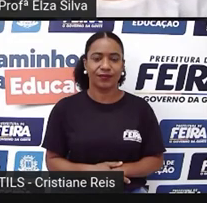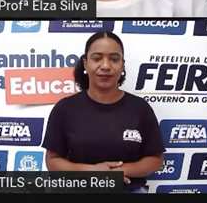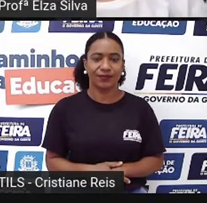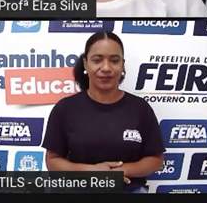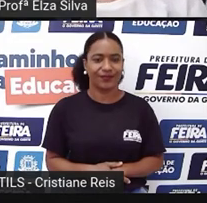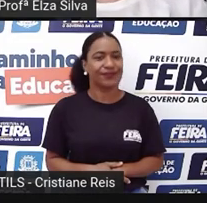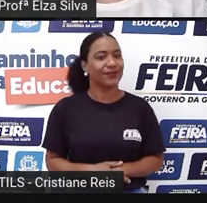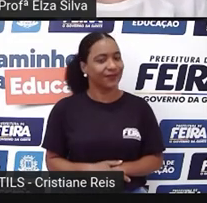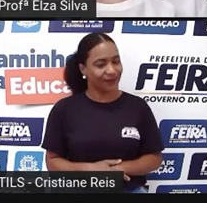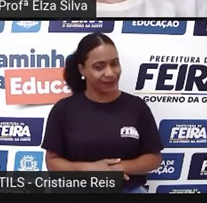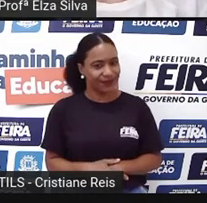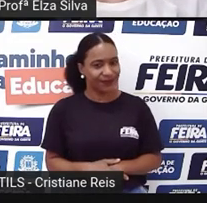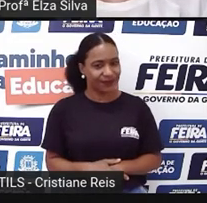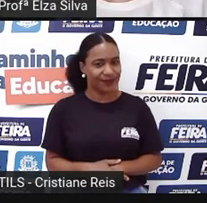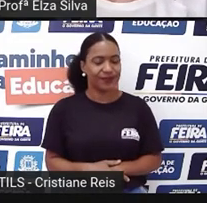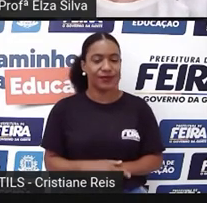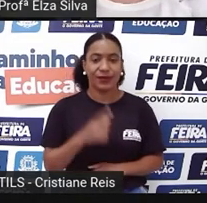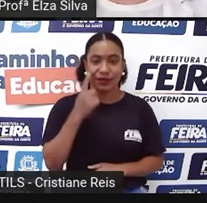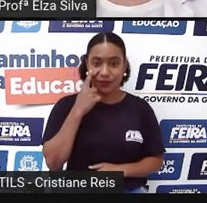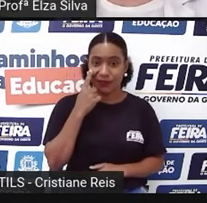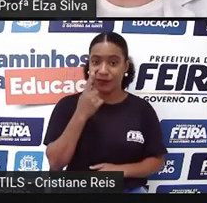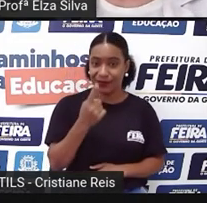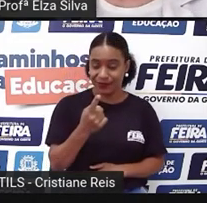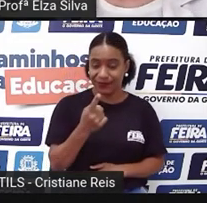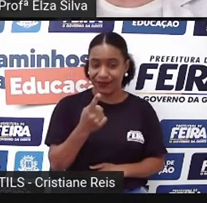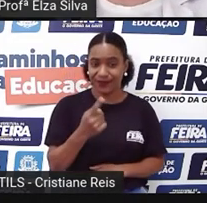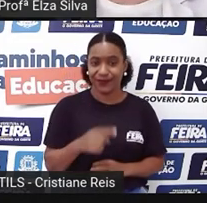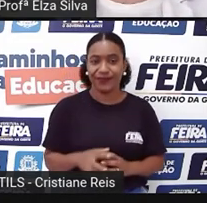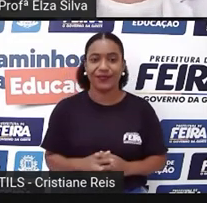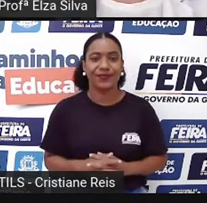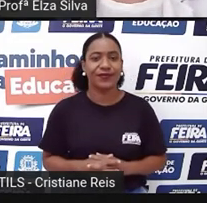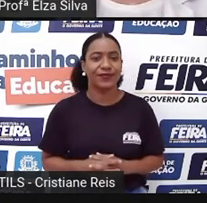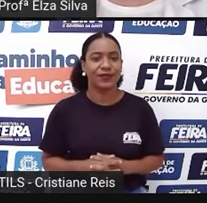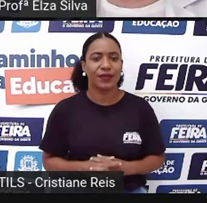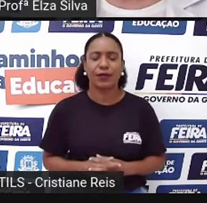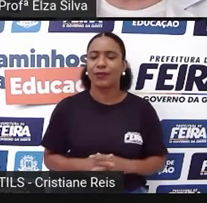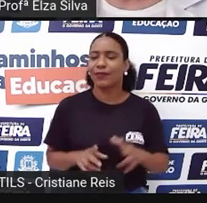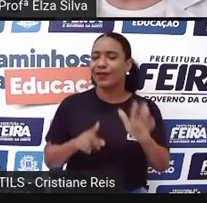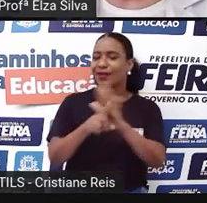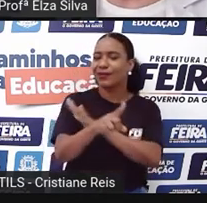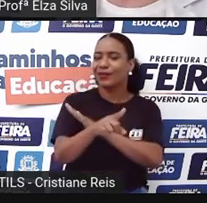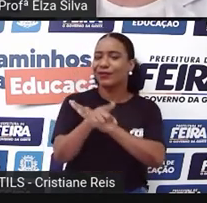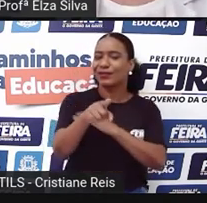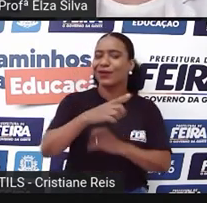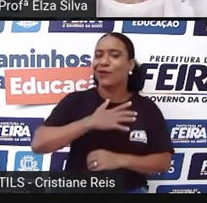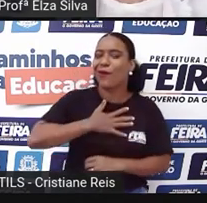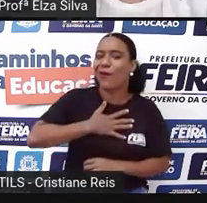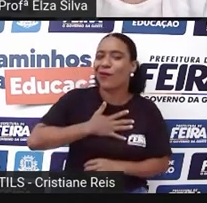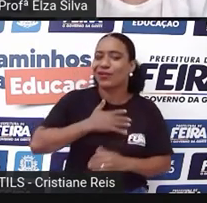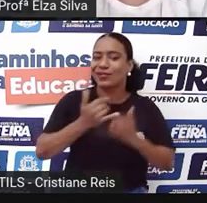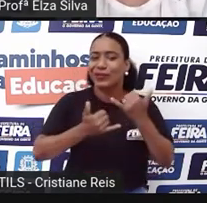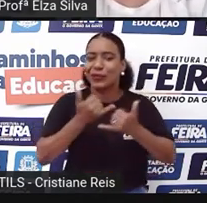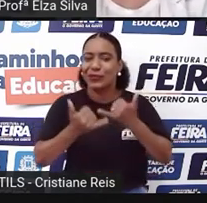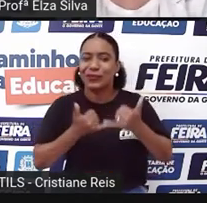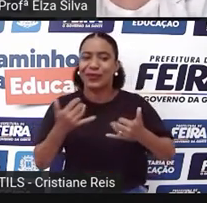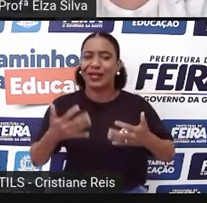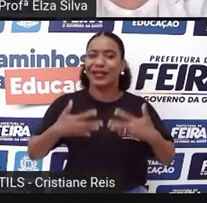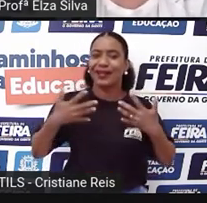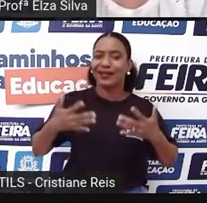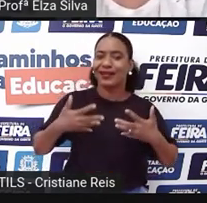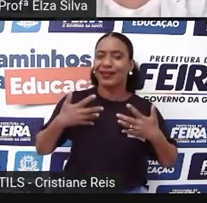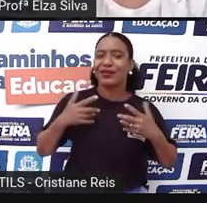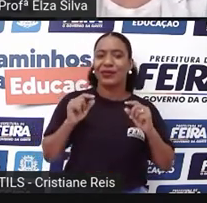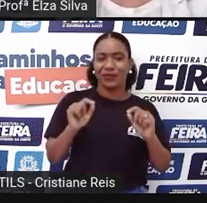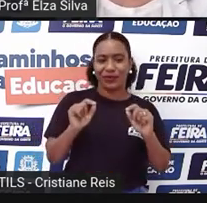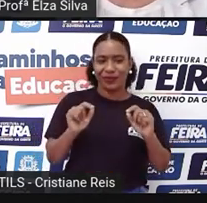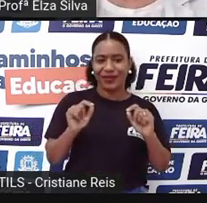So, what's your hobby? Então, qual é o seu hobby? What do you enjoy doing? What do